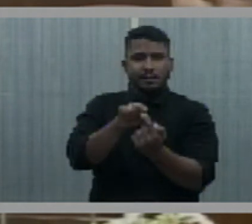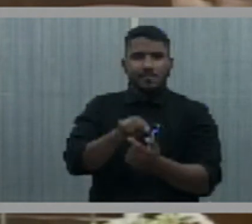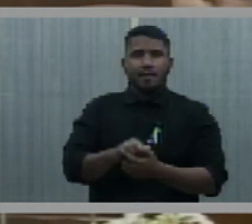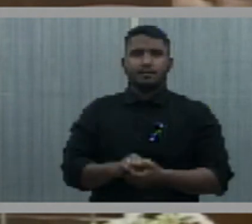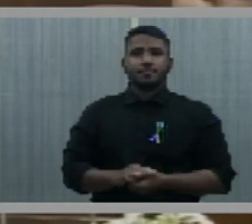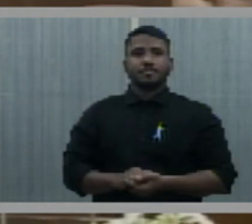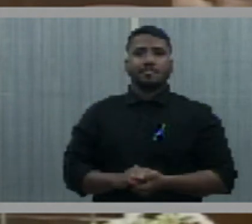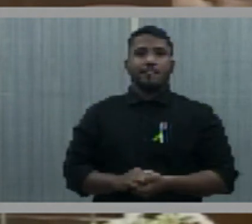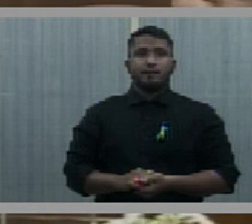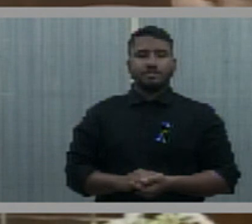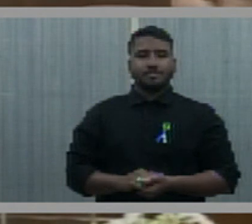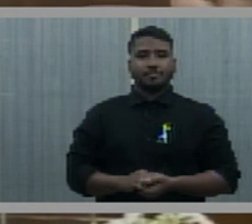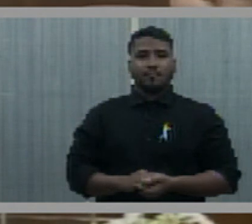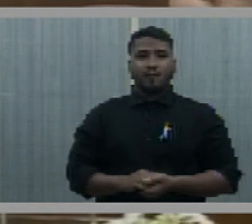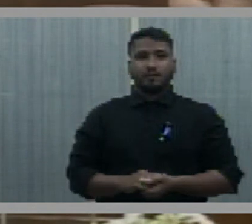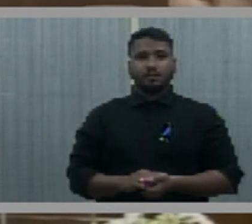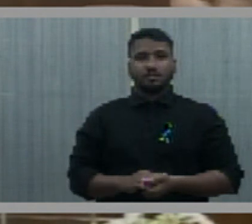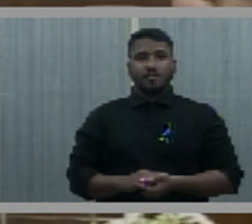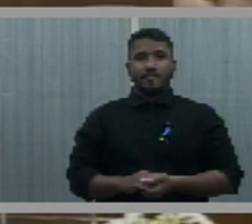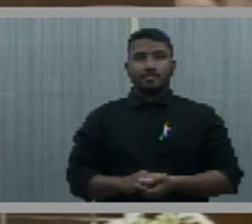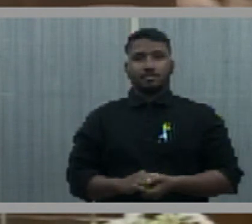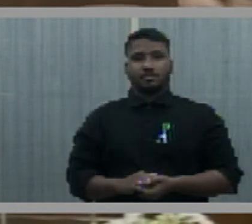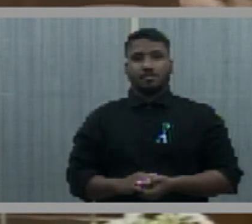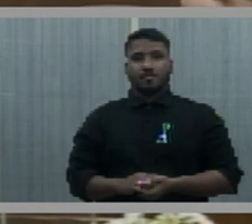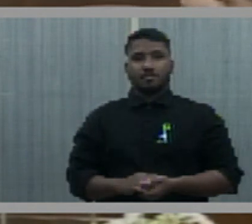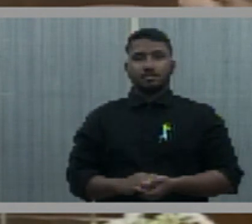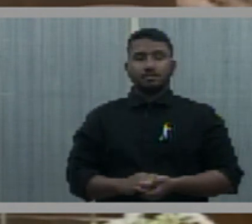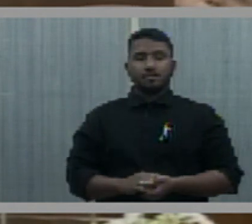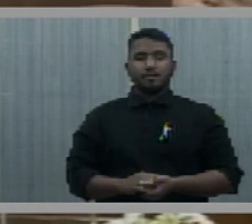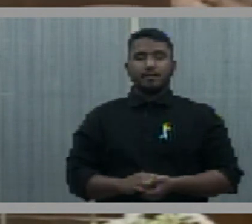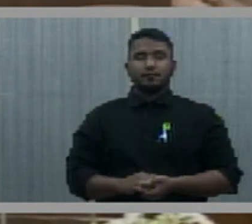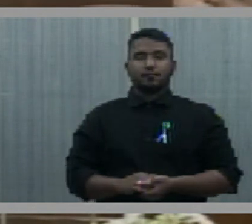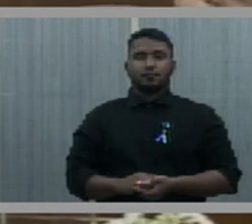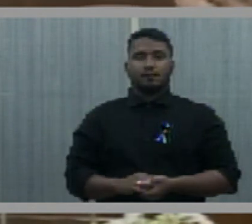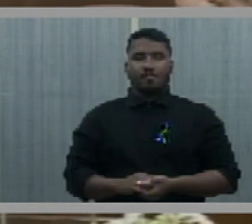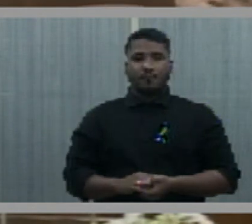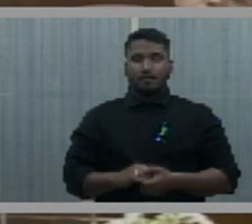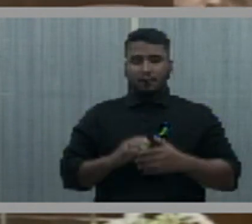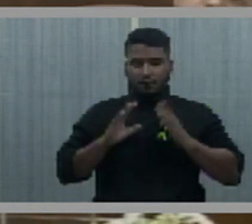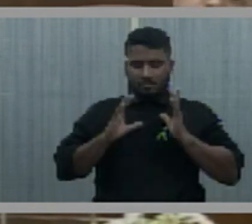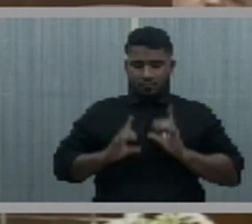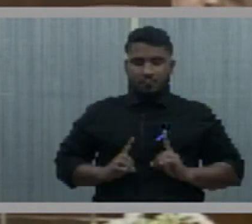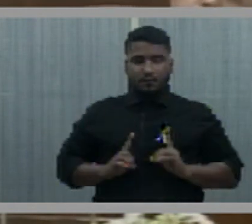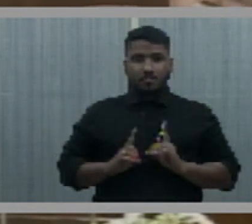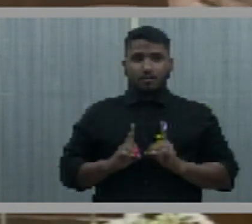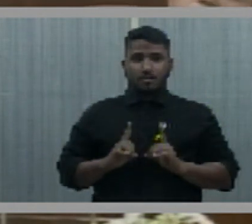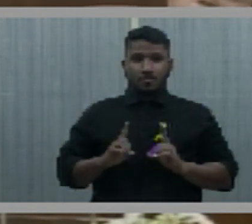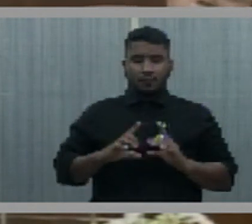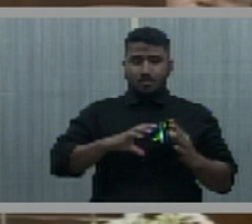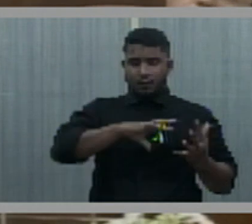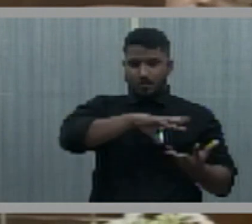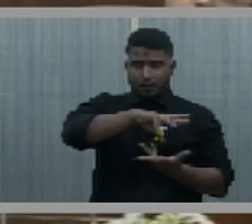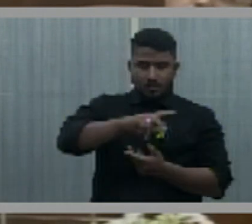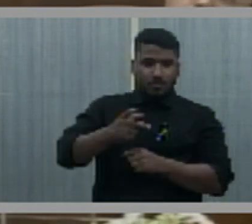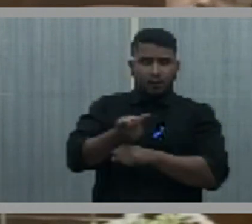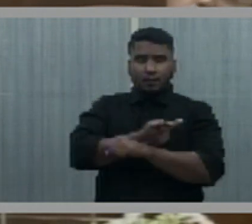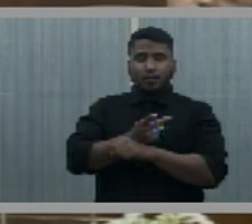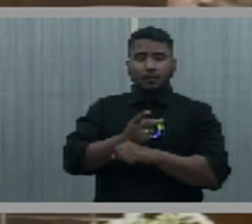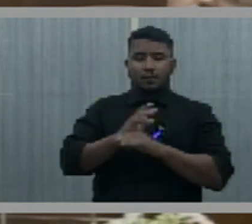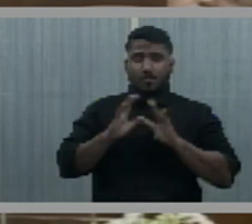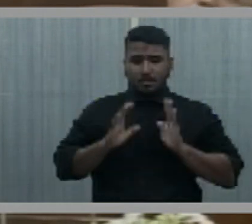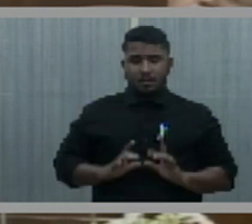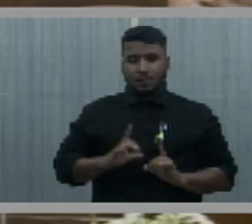do cidadão e dos fiéis, que em síntese são a mesma pessoa, cidadãos que caminham no mundo rumo a uma cidade